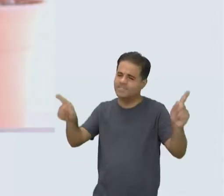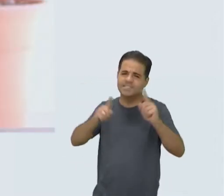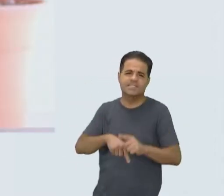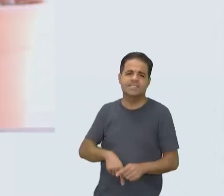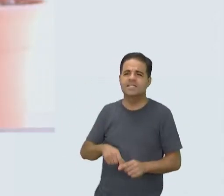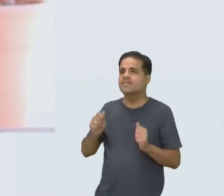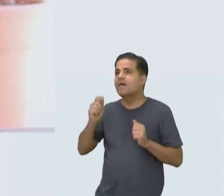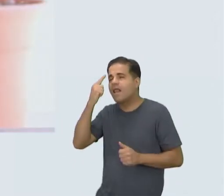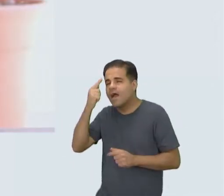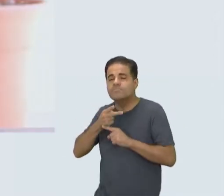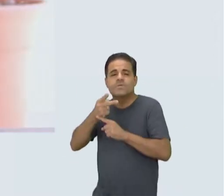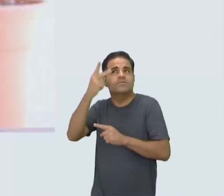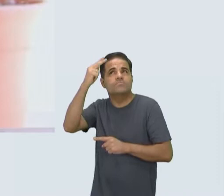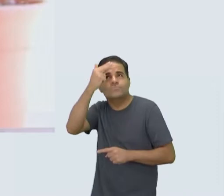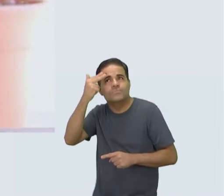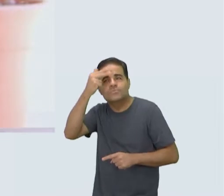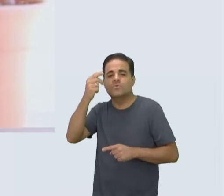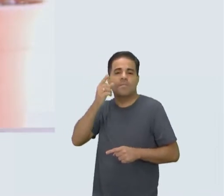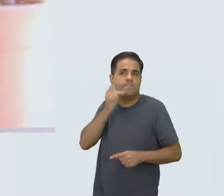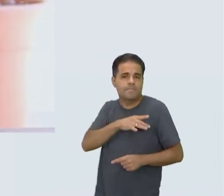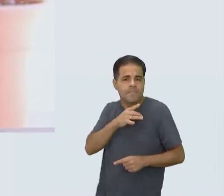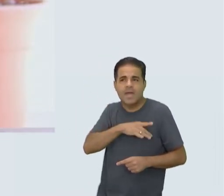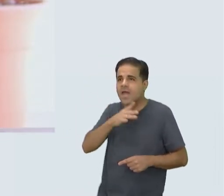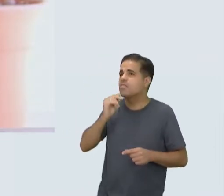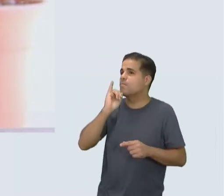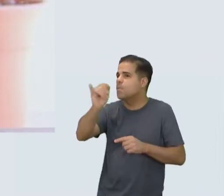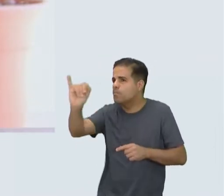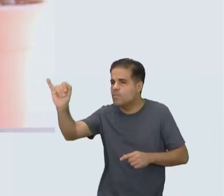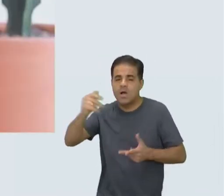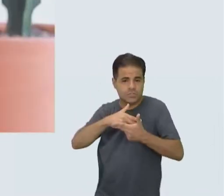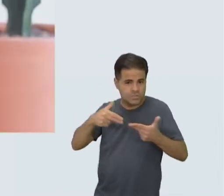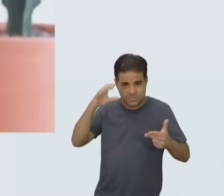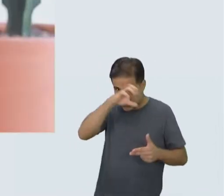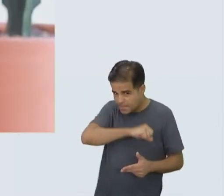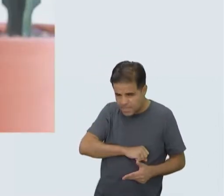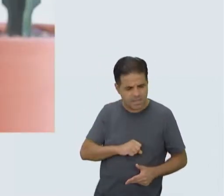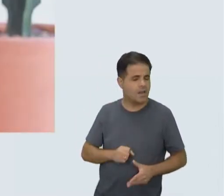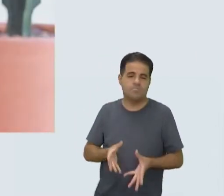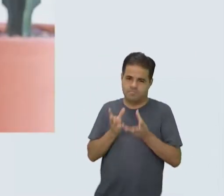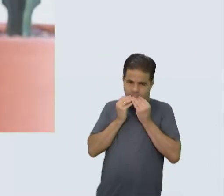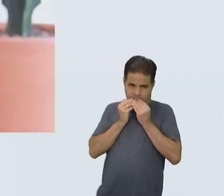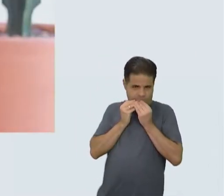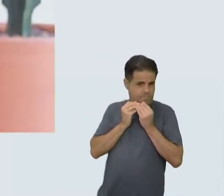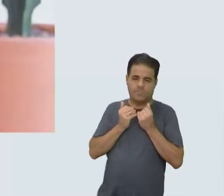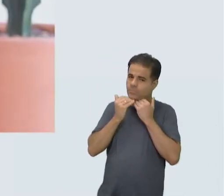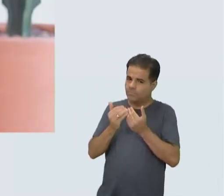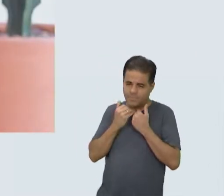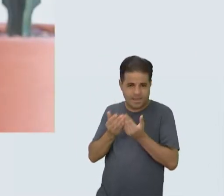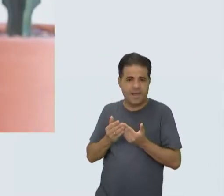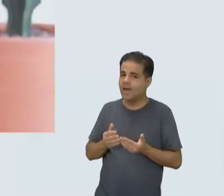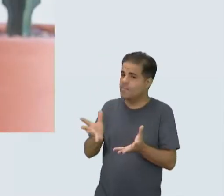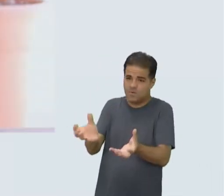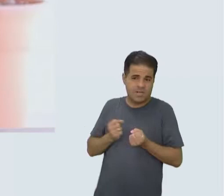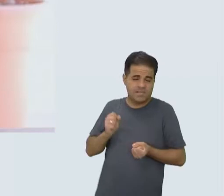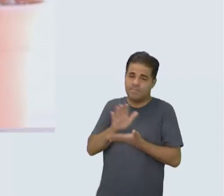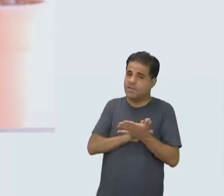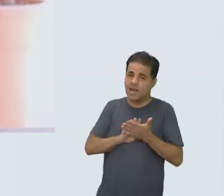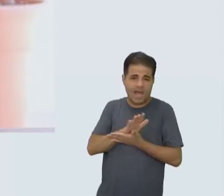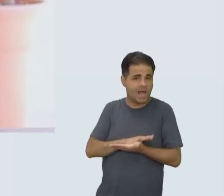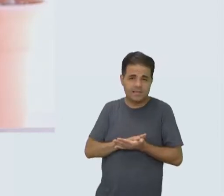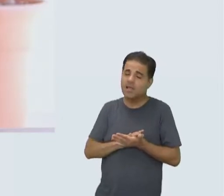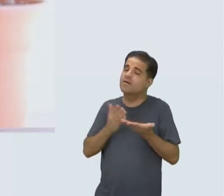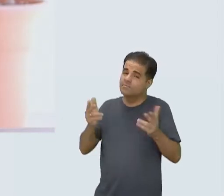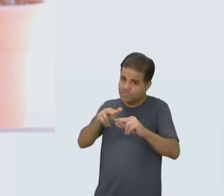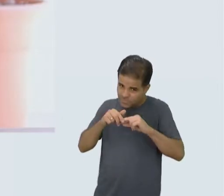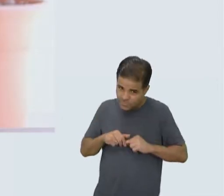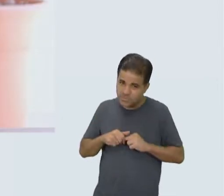falar dos seus sonhos. Não tenha medo também de contar as coisas que você aprendeu. Quem se fecha não dá nada, mas também não recebe nada. Então, com isso, a